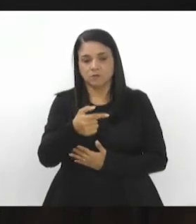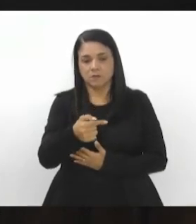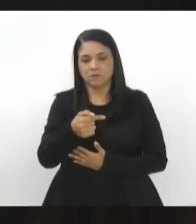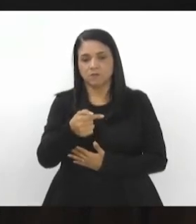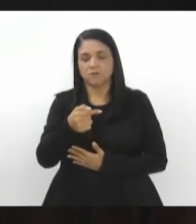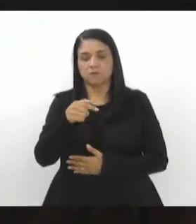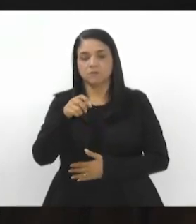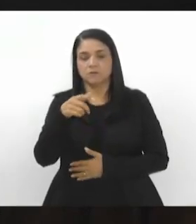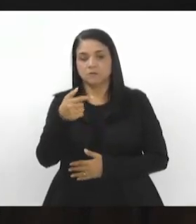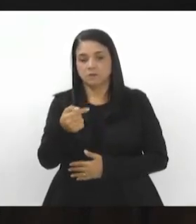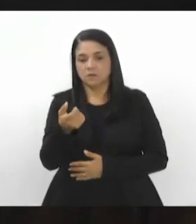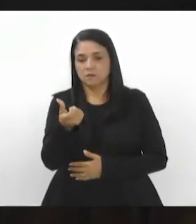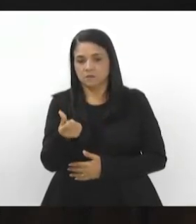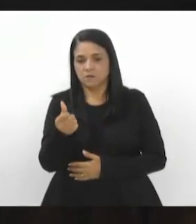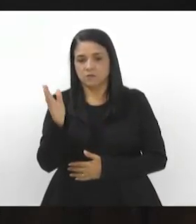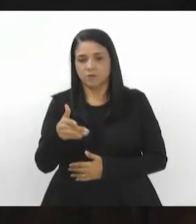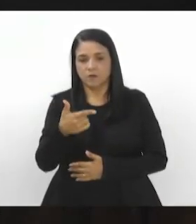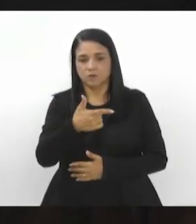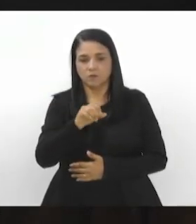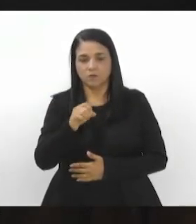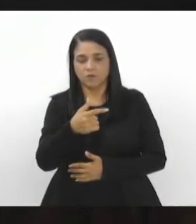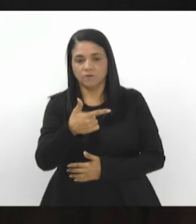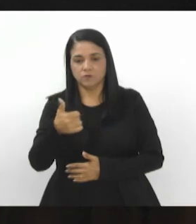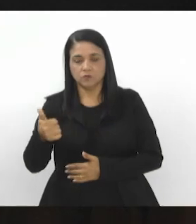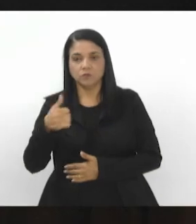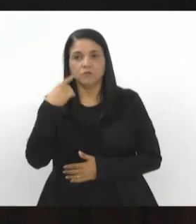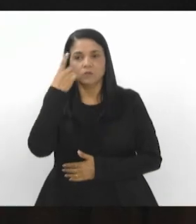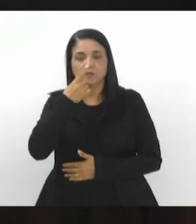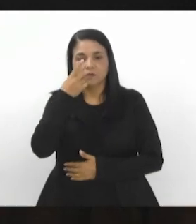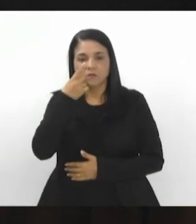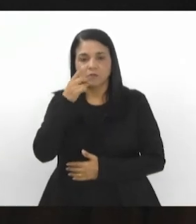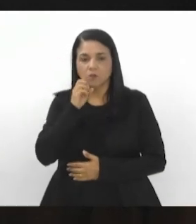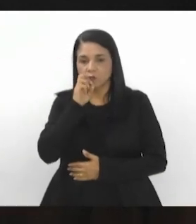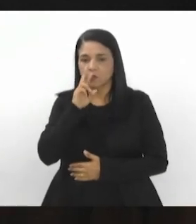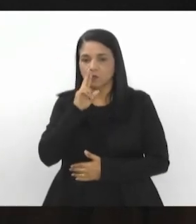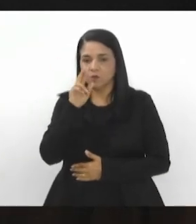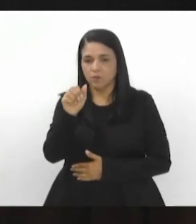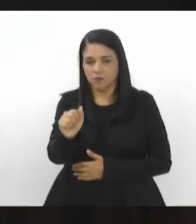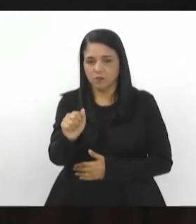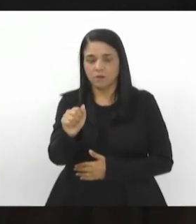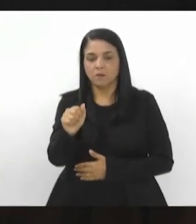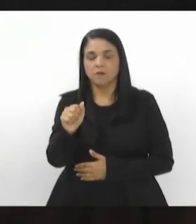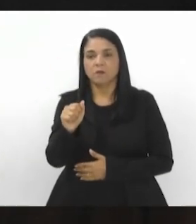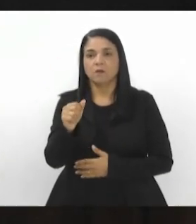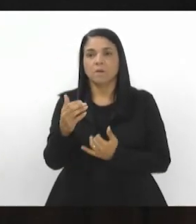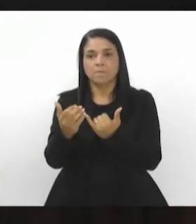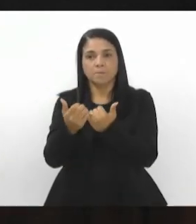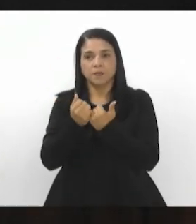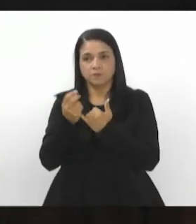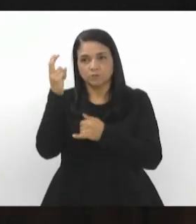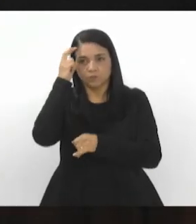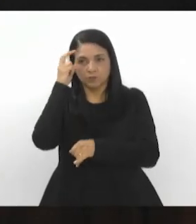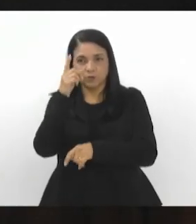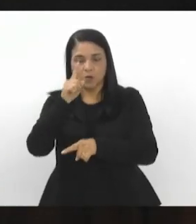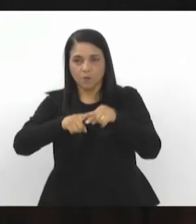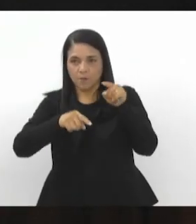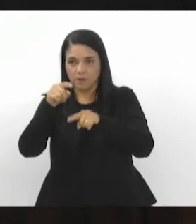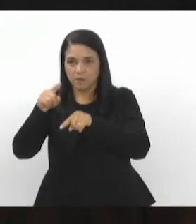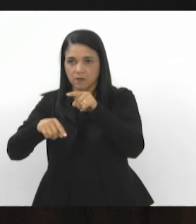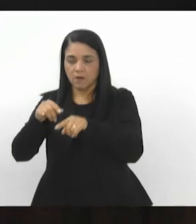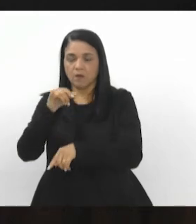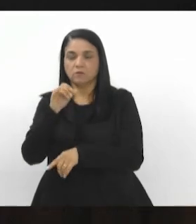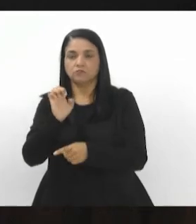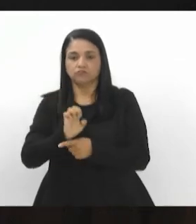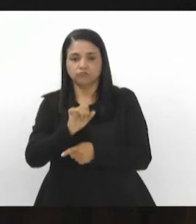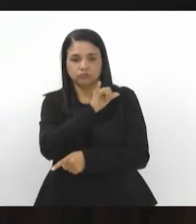4.776-A de 2021, de autoria do deputado Rodrigo Amorim, que declara patrimônio cultural e material do Estado do Rio de